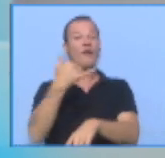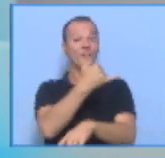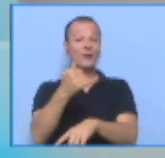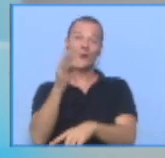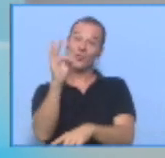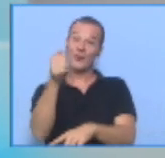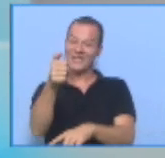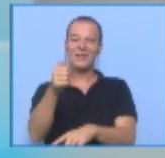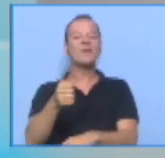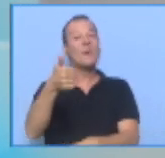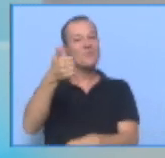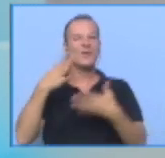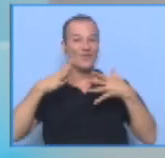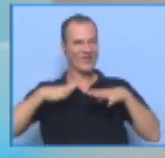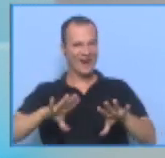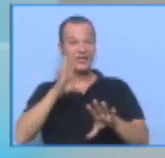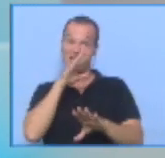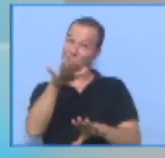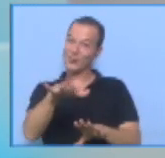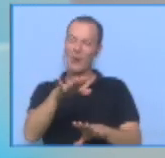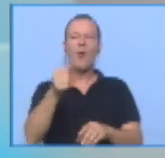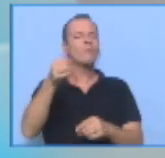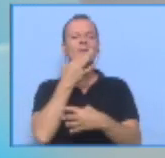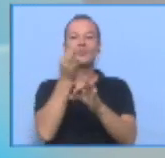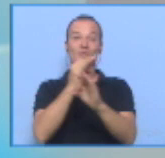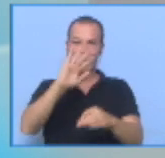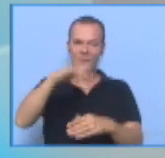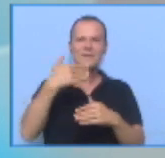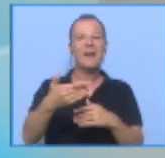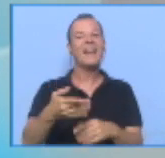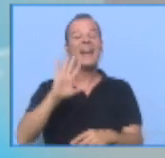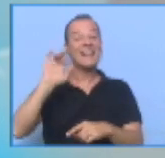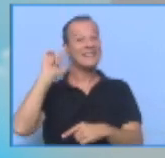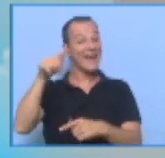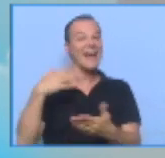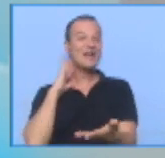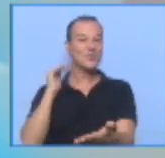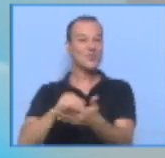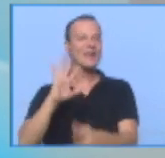22h45. Votos de boas férias, se for o caso. Ótimo fim de semana. Até a próxima segunda-feira,